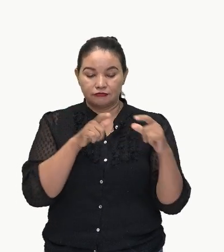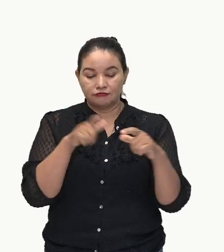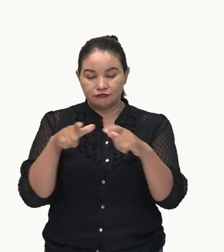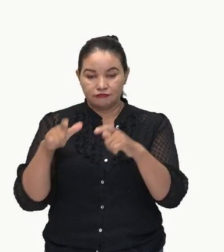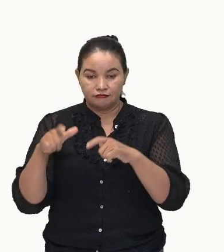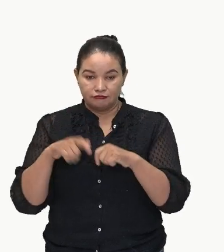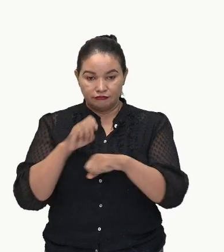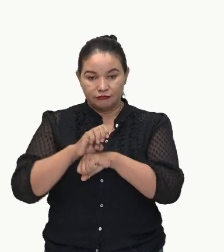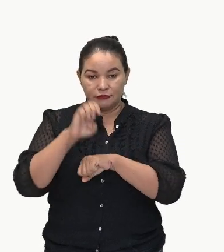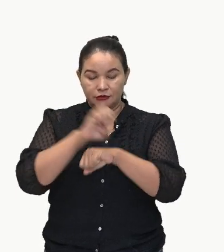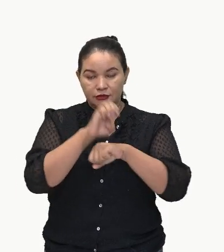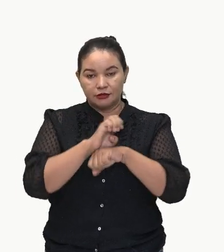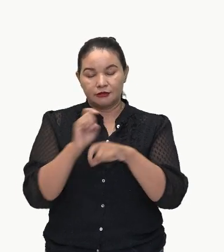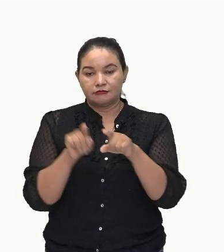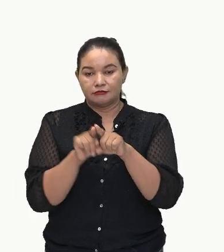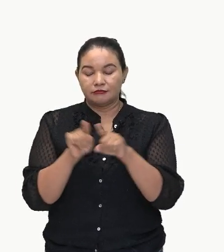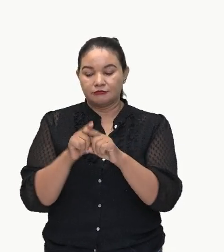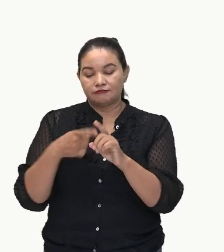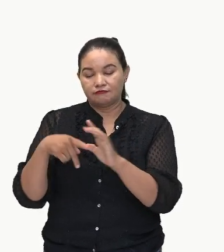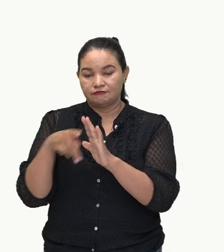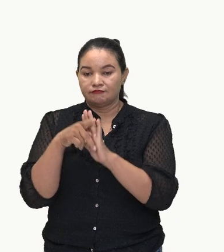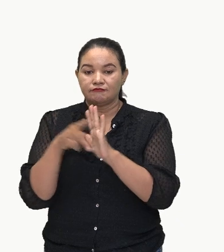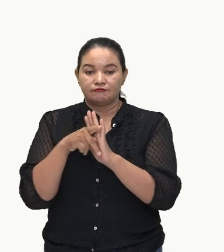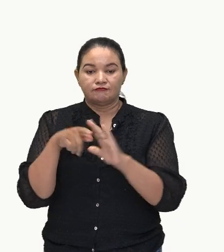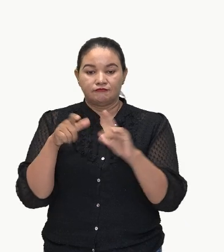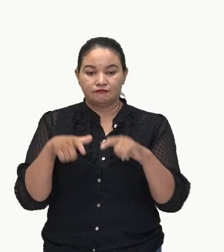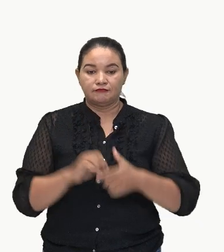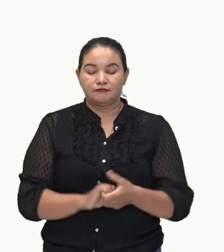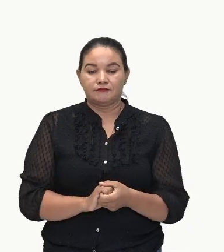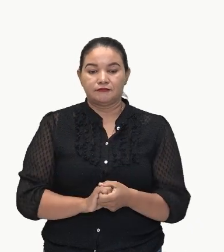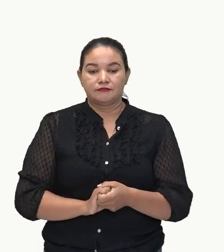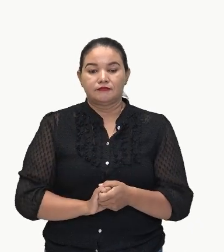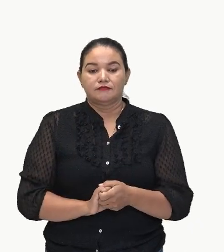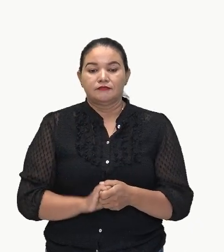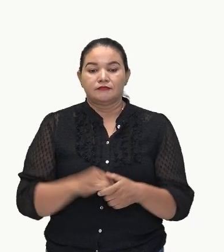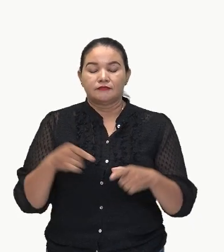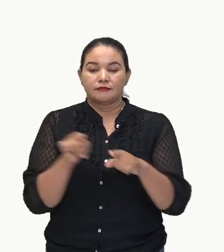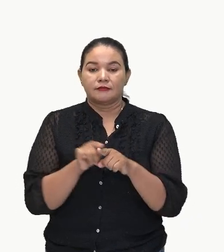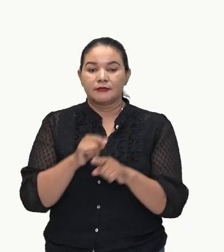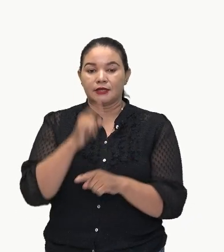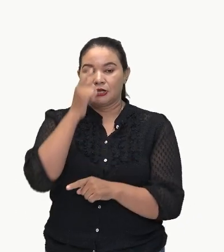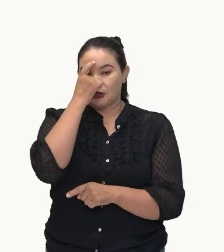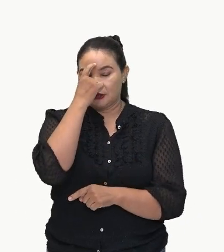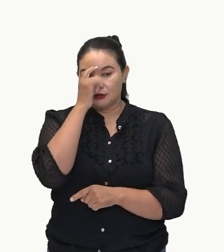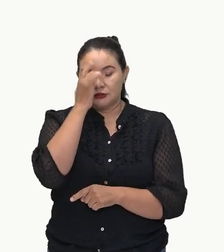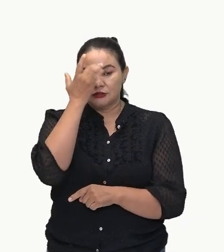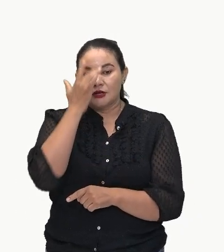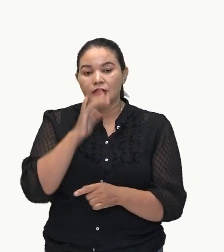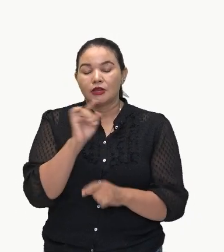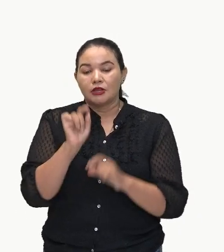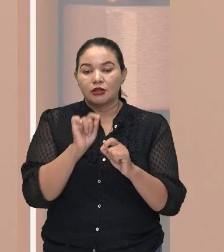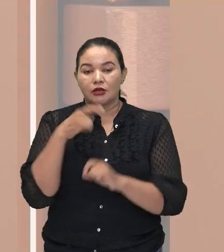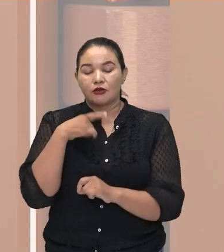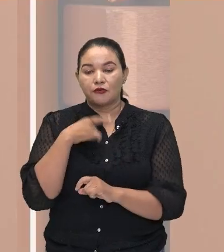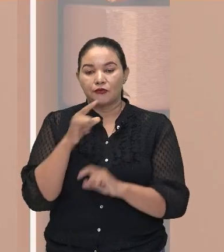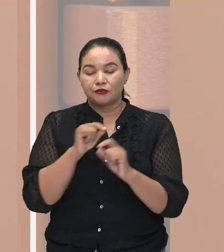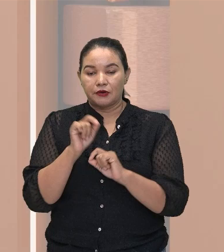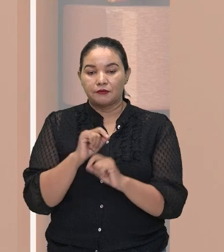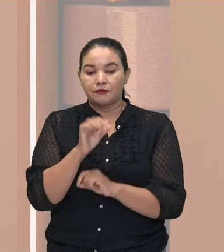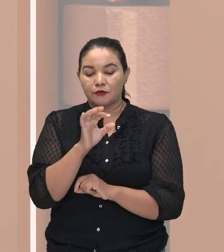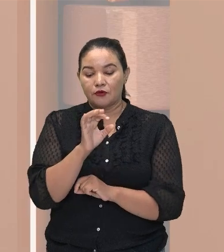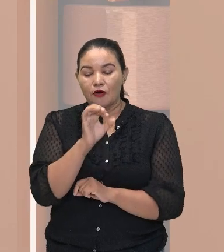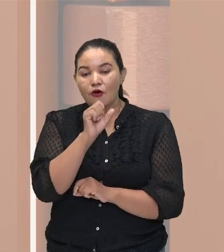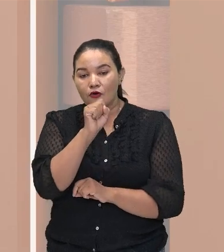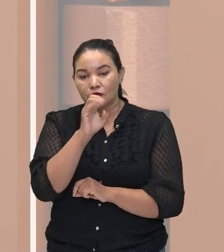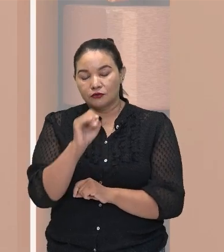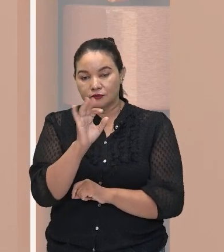e territórios. A Índia vai ter cerca de 80% da